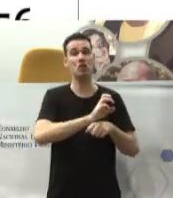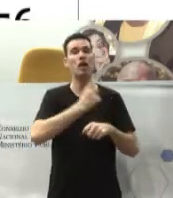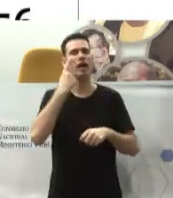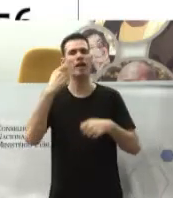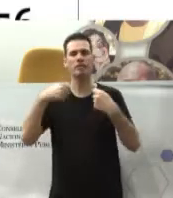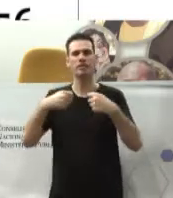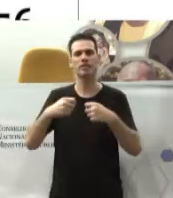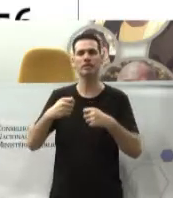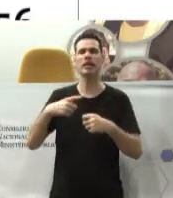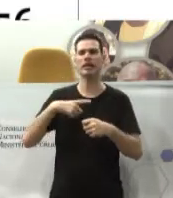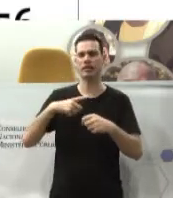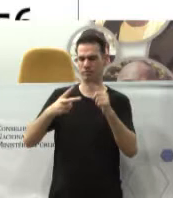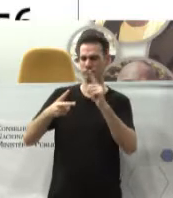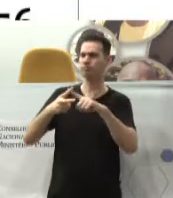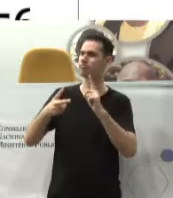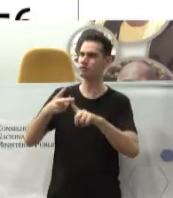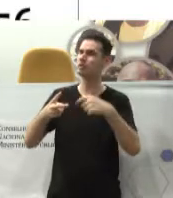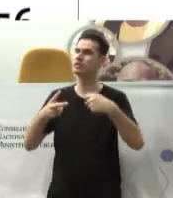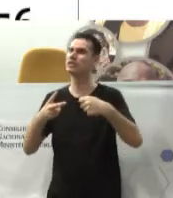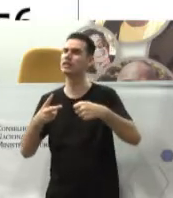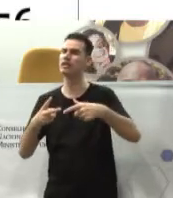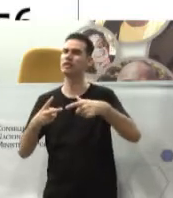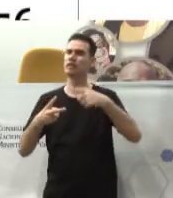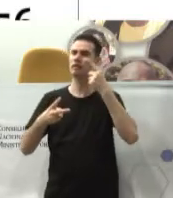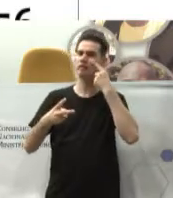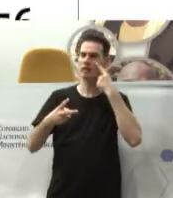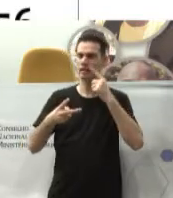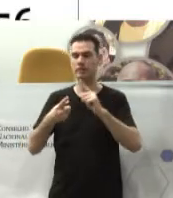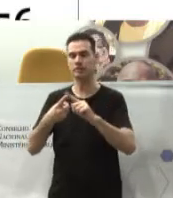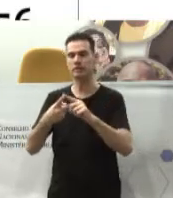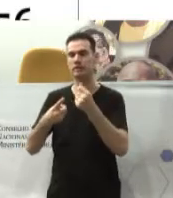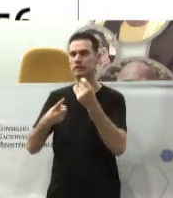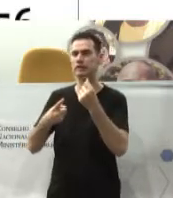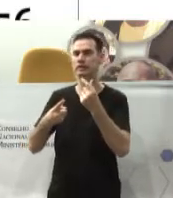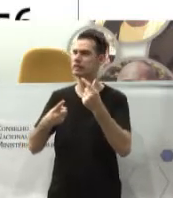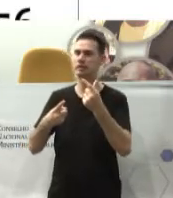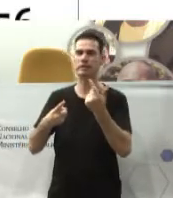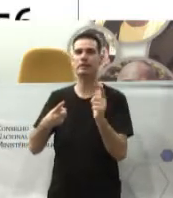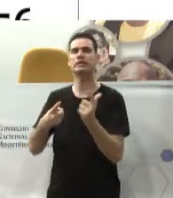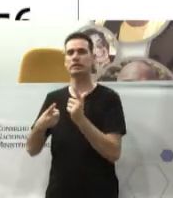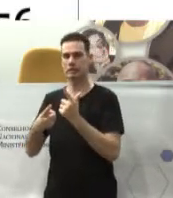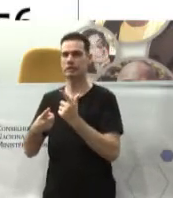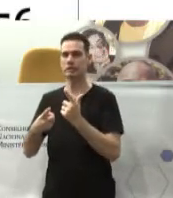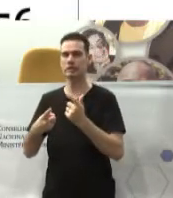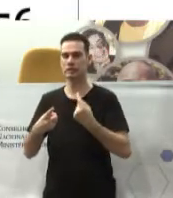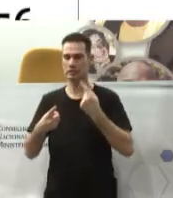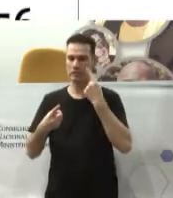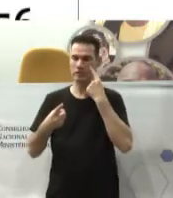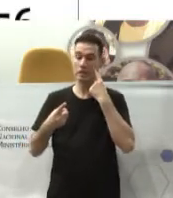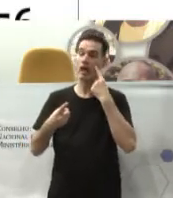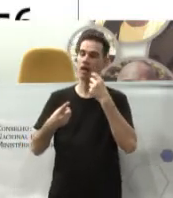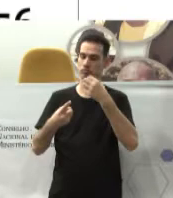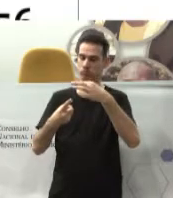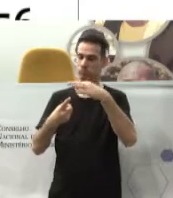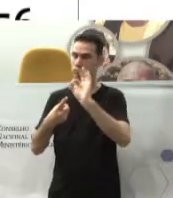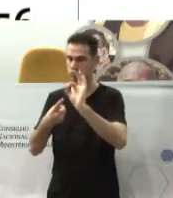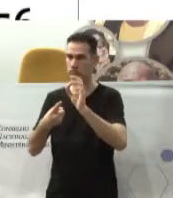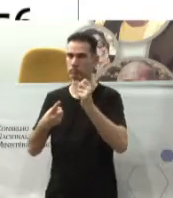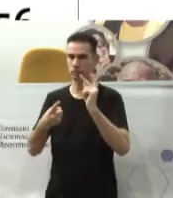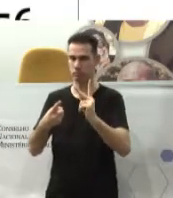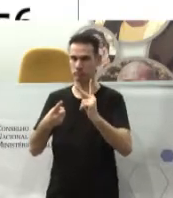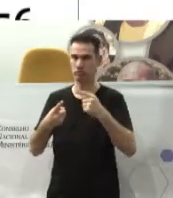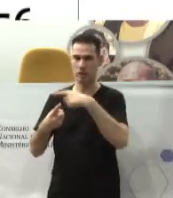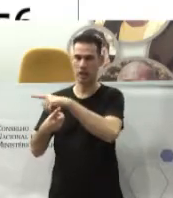Judiciário, os outros dois estamos completamente de acordo, é a incapacidade financeira de arcar com o custo do medicamento prescrito como requisito para a